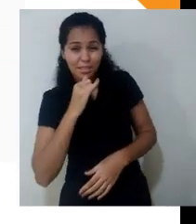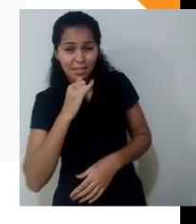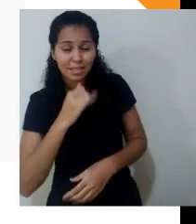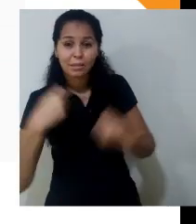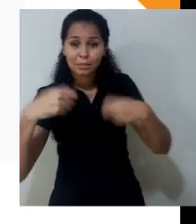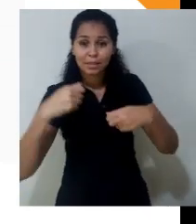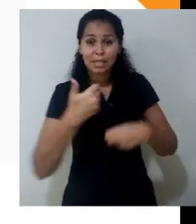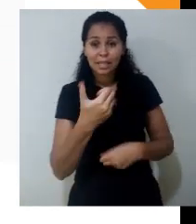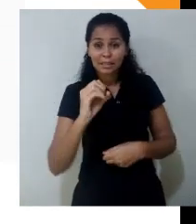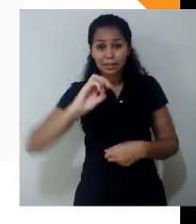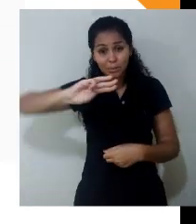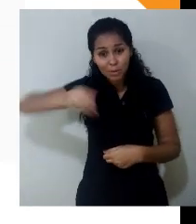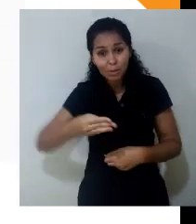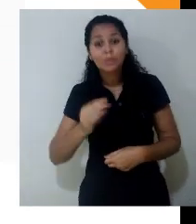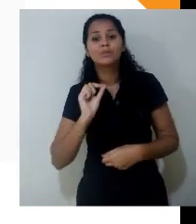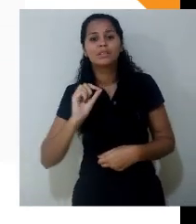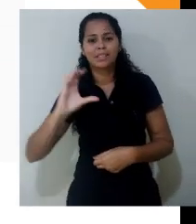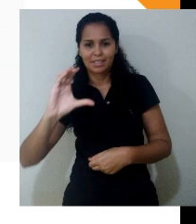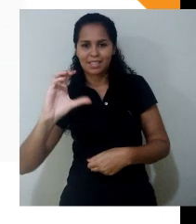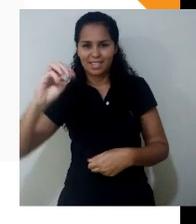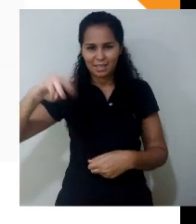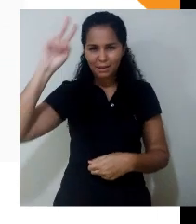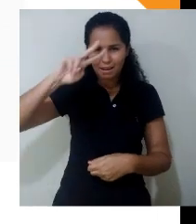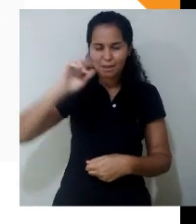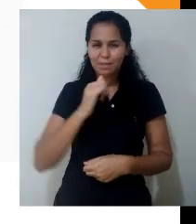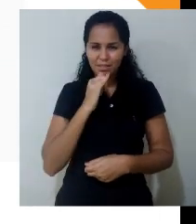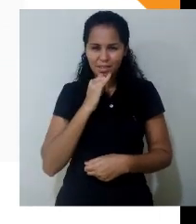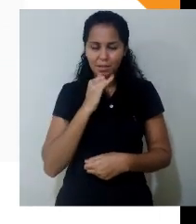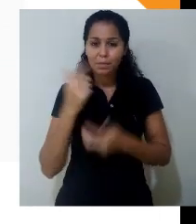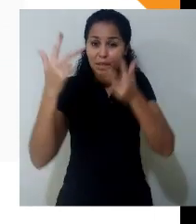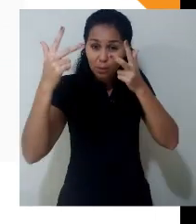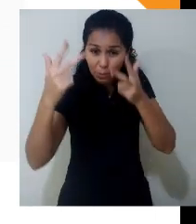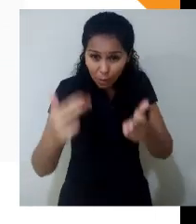logo você tinha 10 milhões de quê? De centímetros. A mesma unidade.